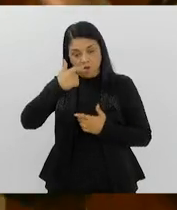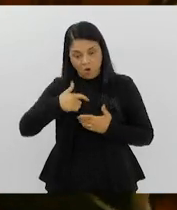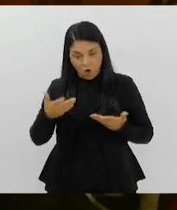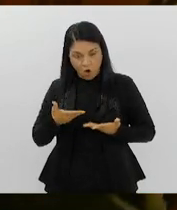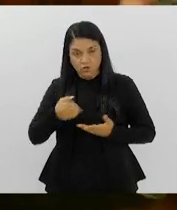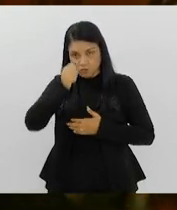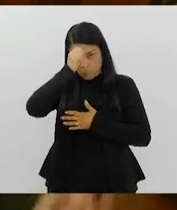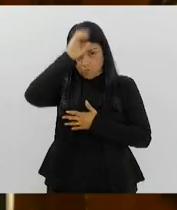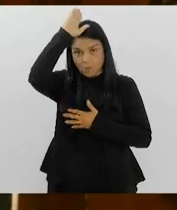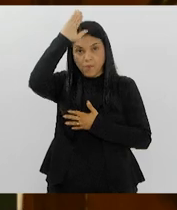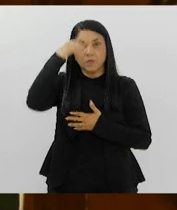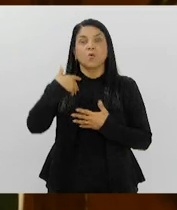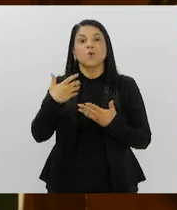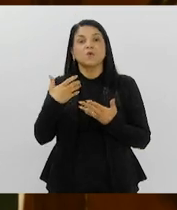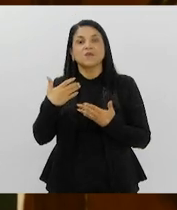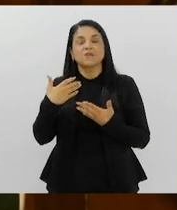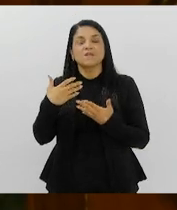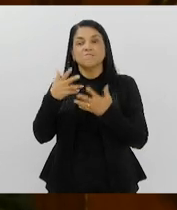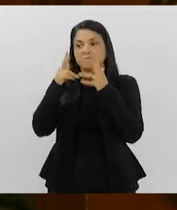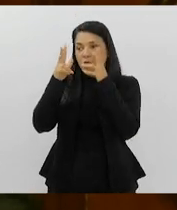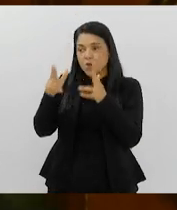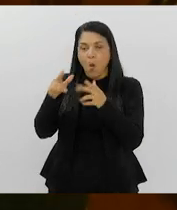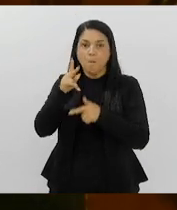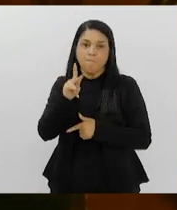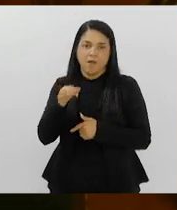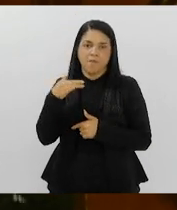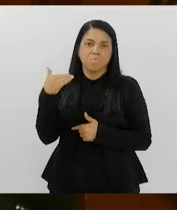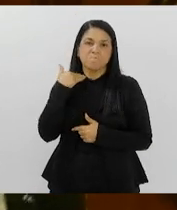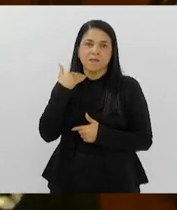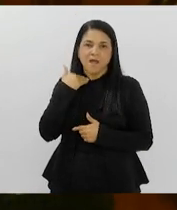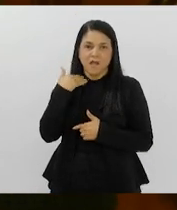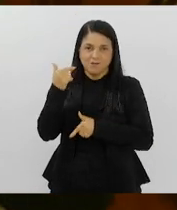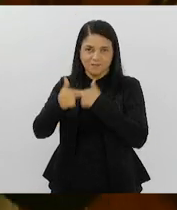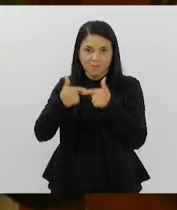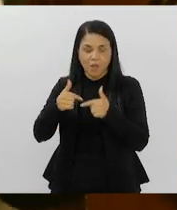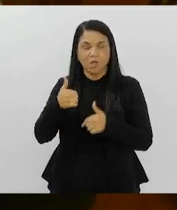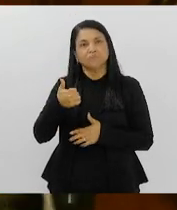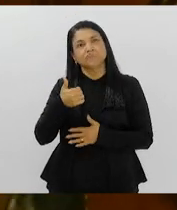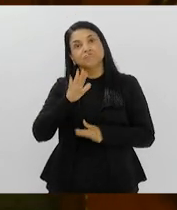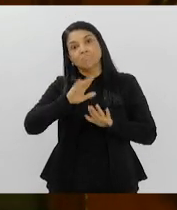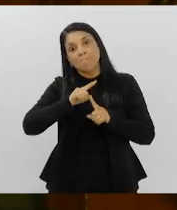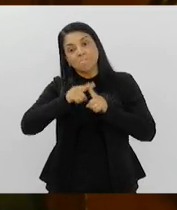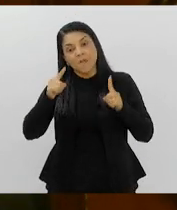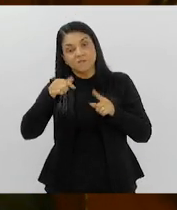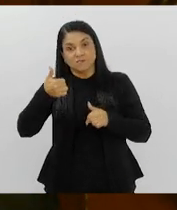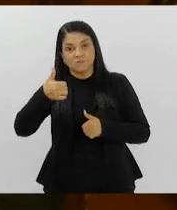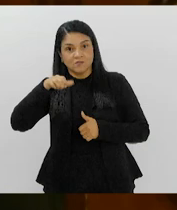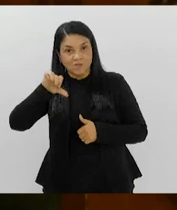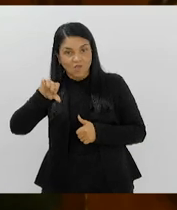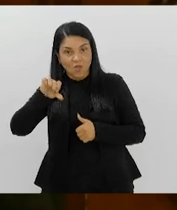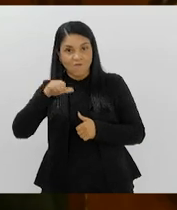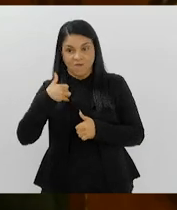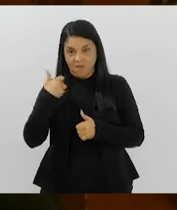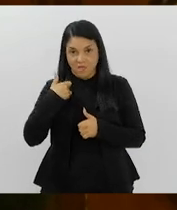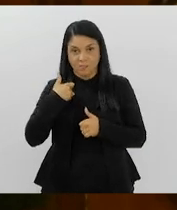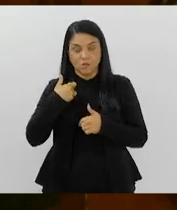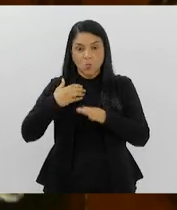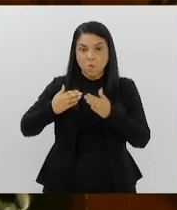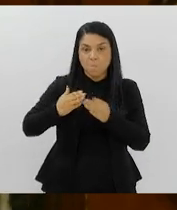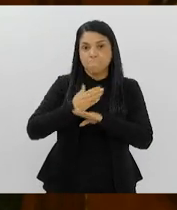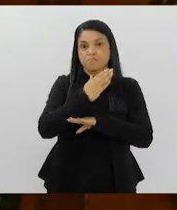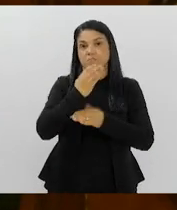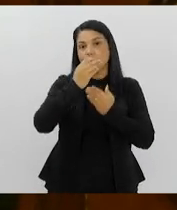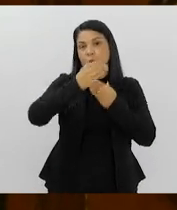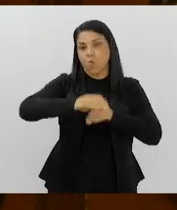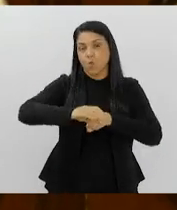queria ser bancário, que era a profissão do meu pai. Porém, quando eu tinha 19 anos, apareceu um concurso da Polícia Civil, fiz e passei. Apareceu um